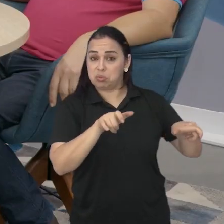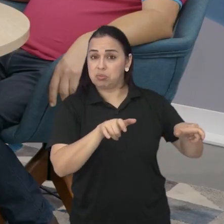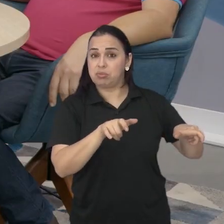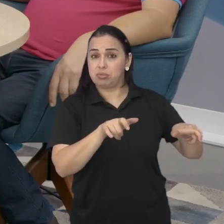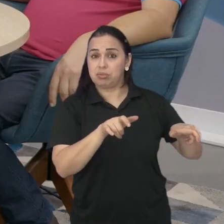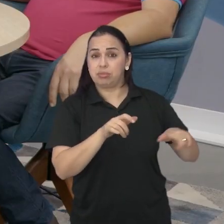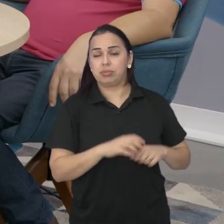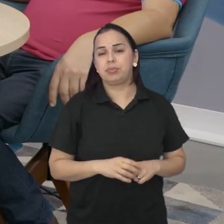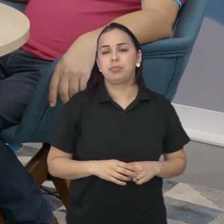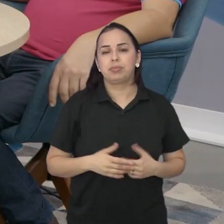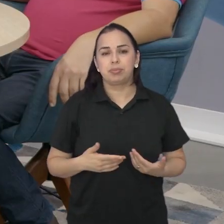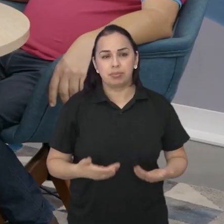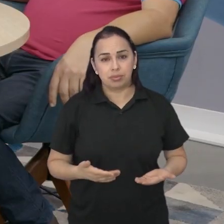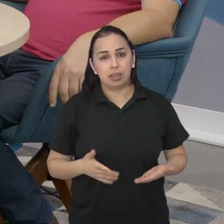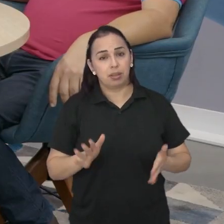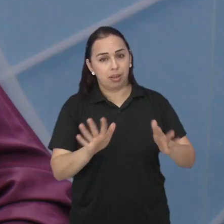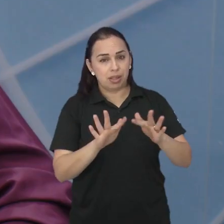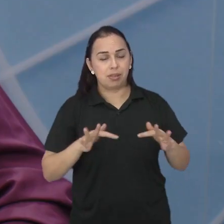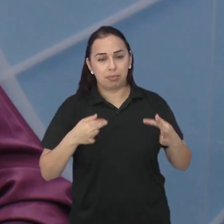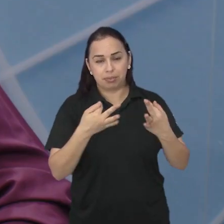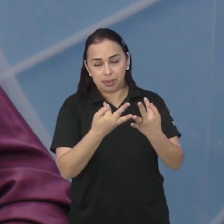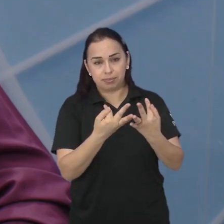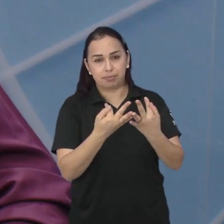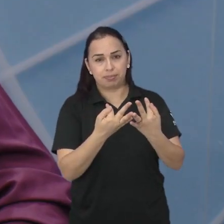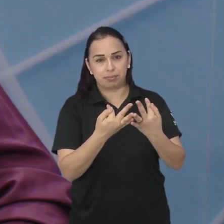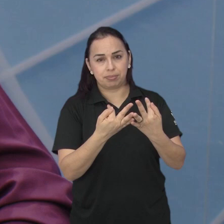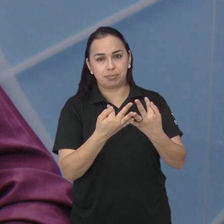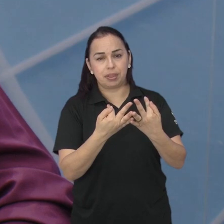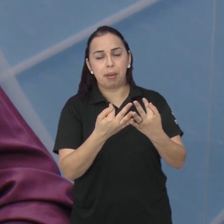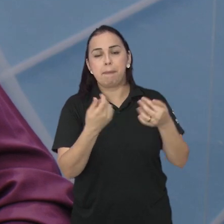necessitar. Então, as famílias